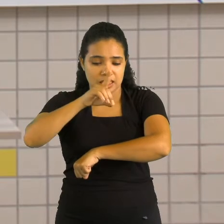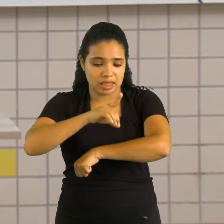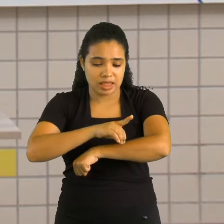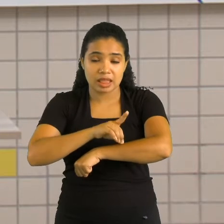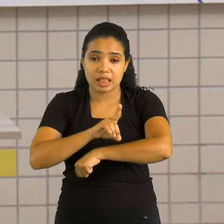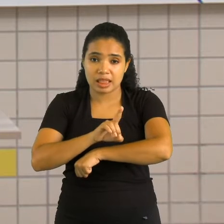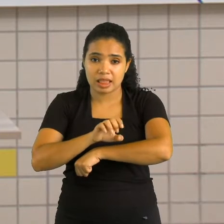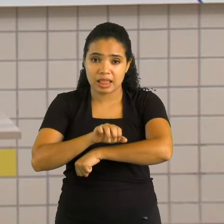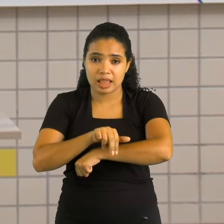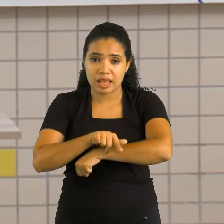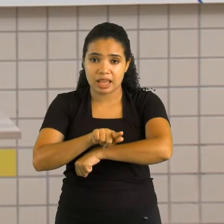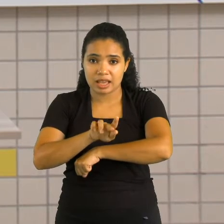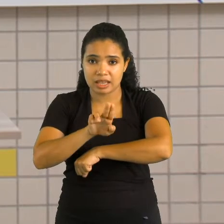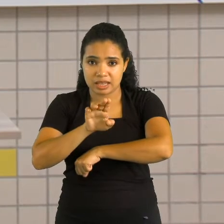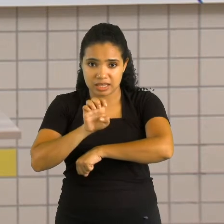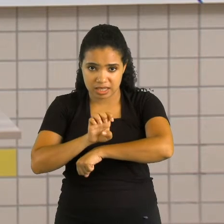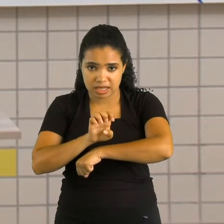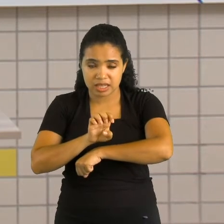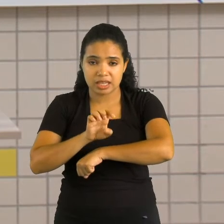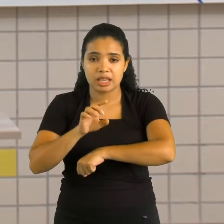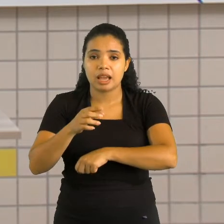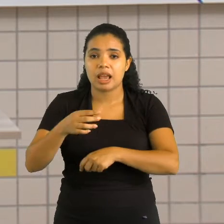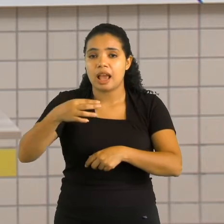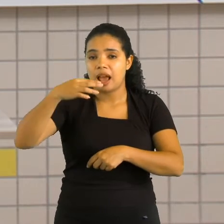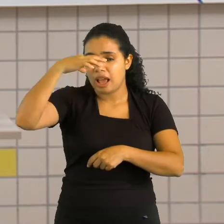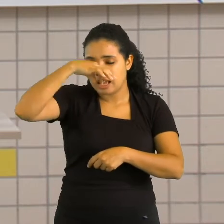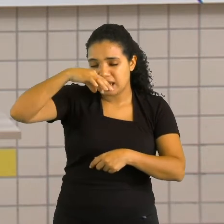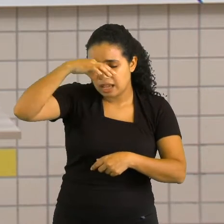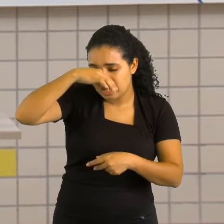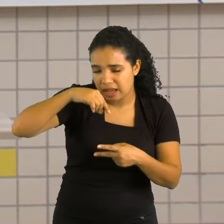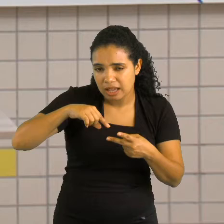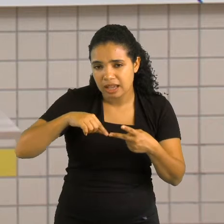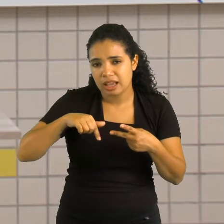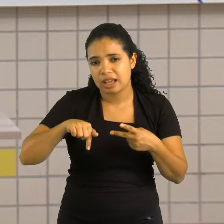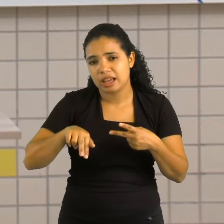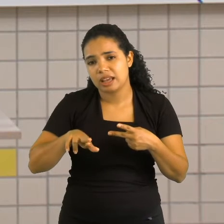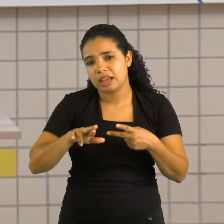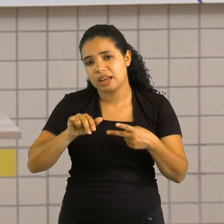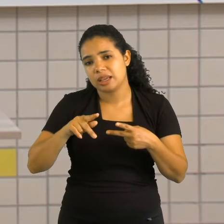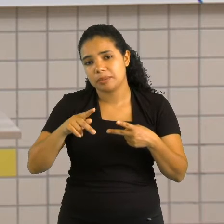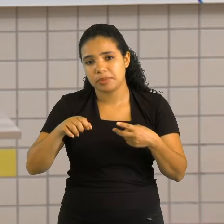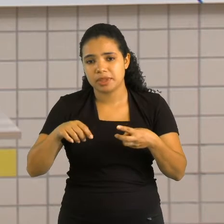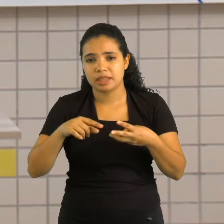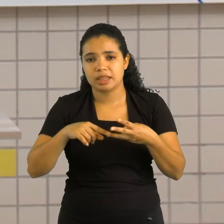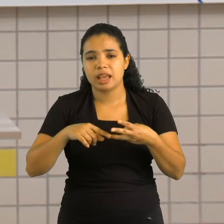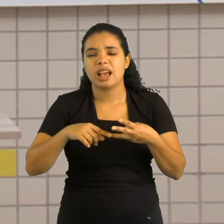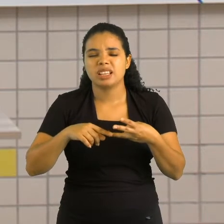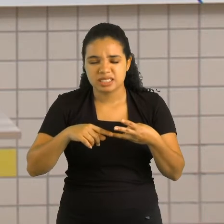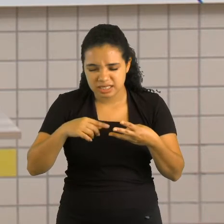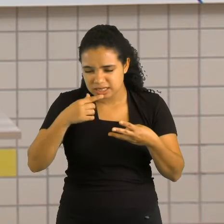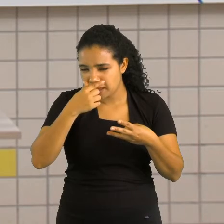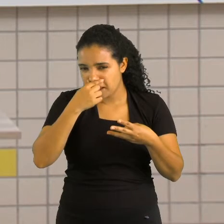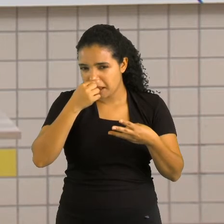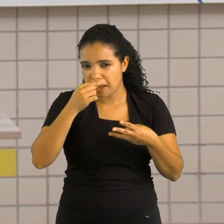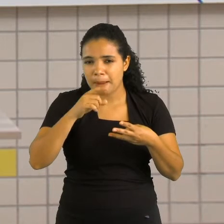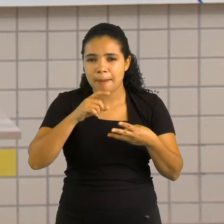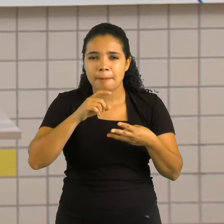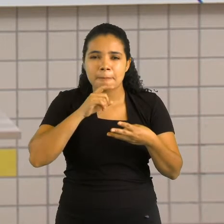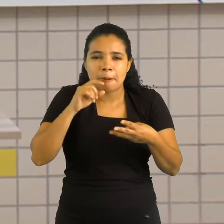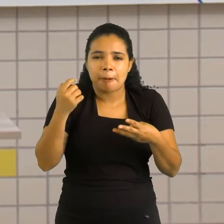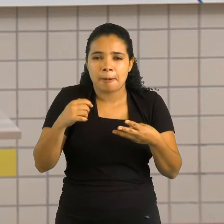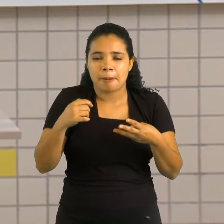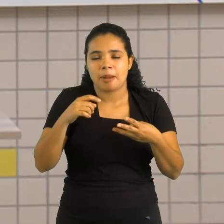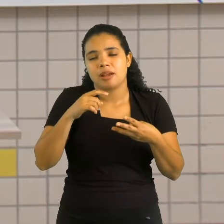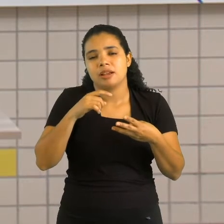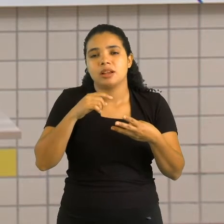né? Nós temos o quê? A gripe, um resfriado, são muito parecidos. Mas